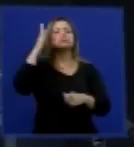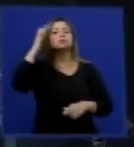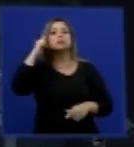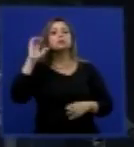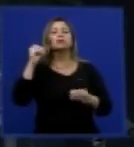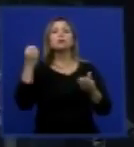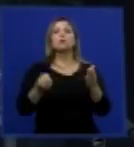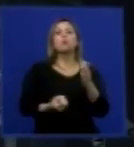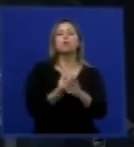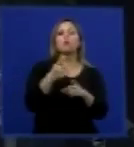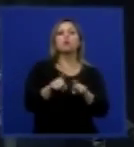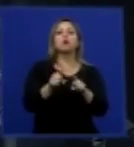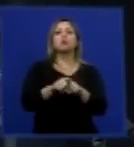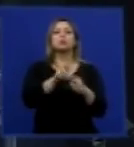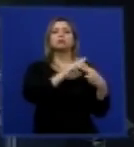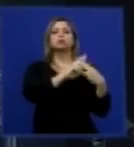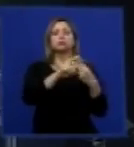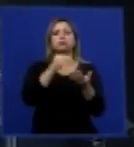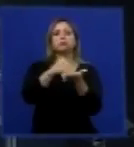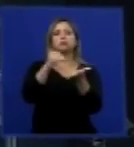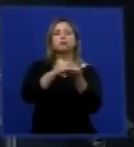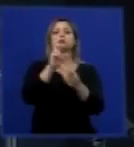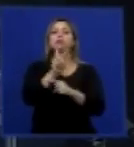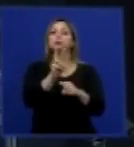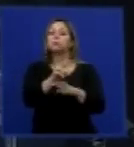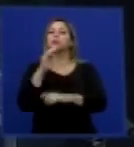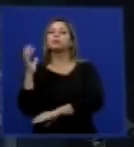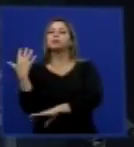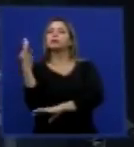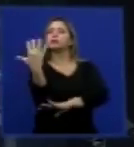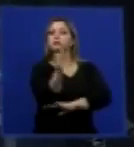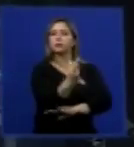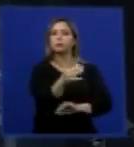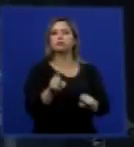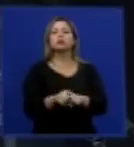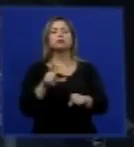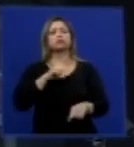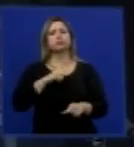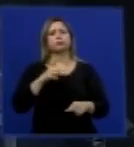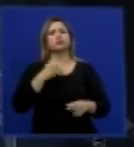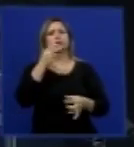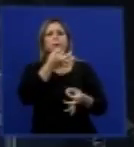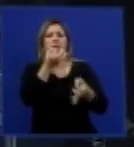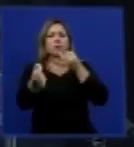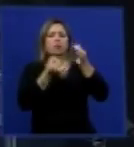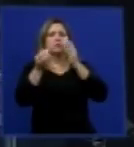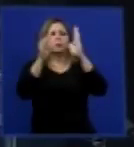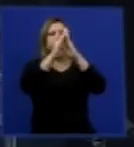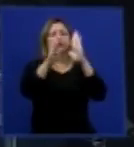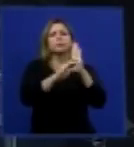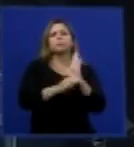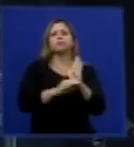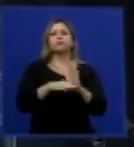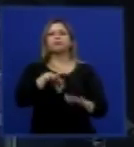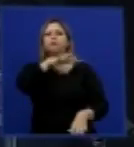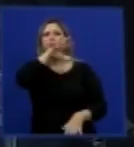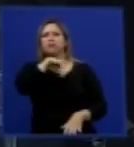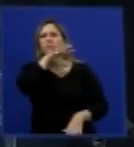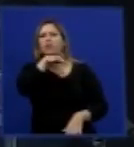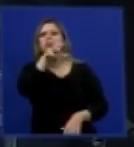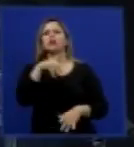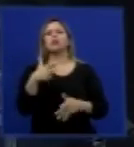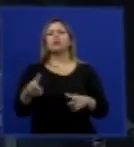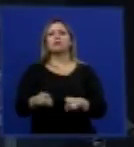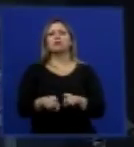uma Secretaria Municipal do meio ambiente realizamos políticas diversas na área de fauna na área de